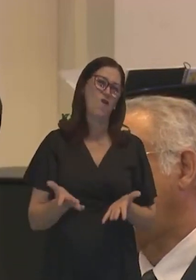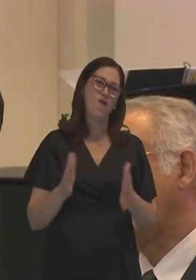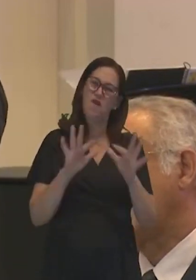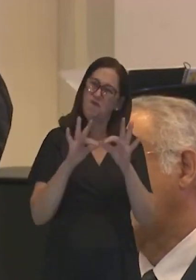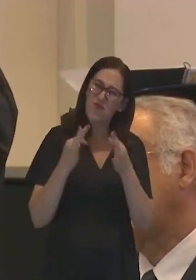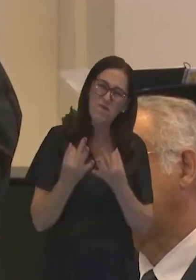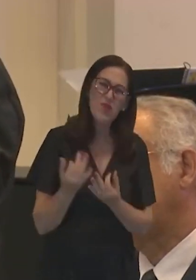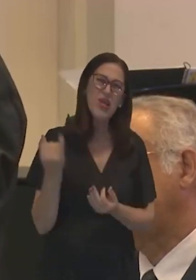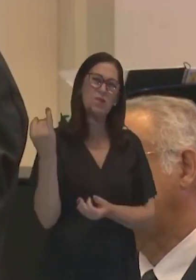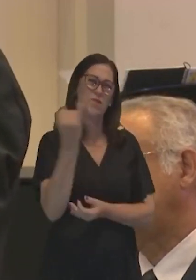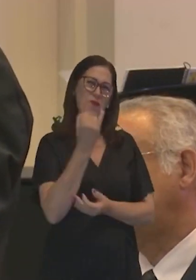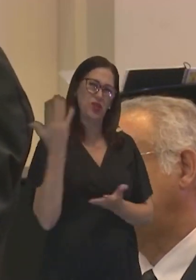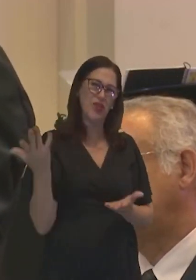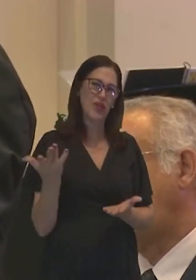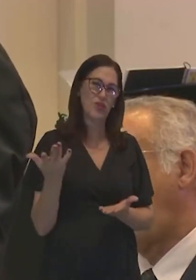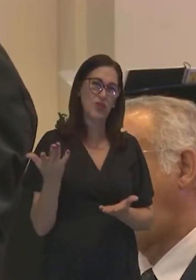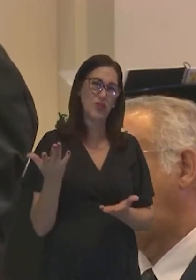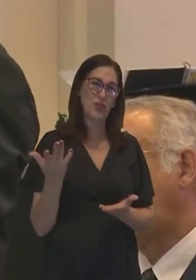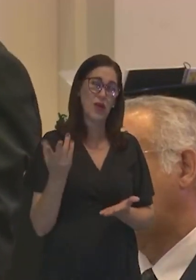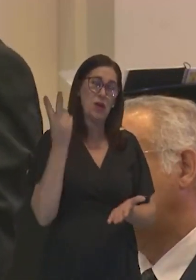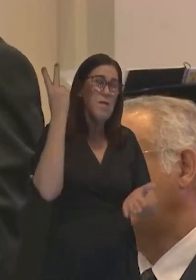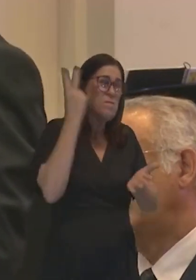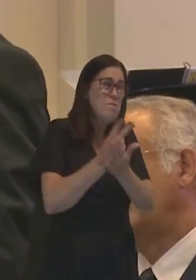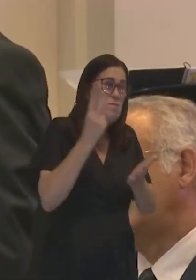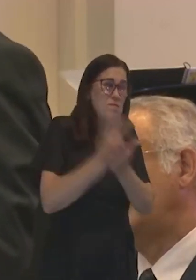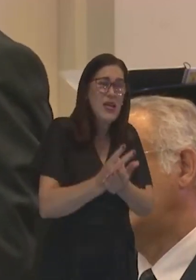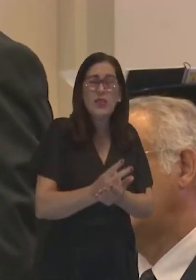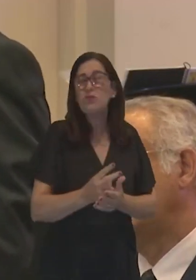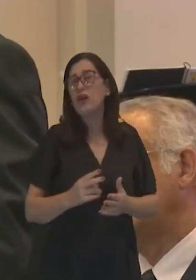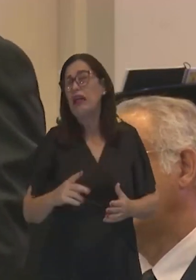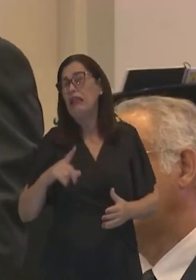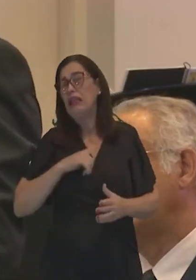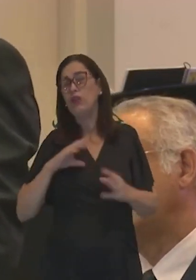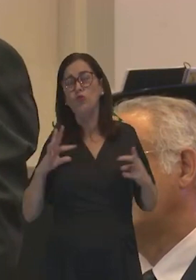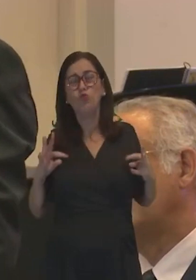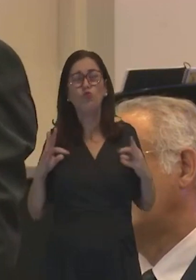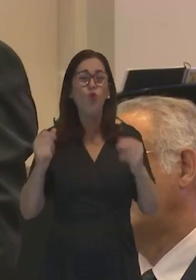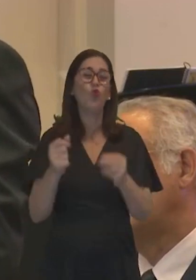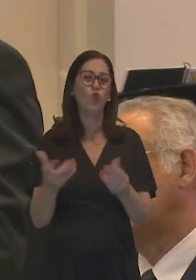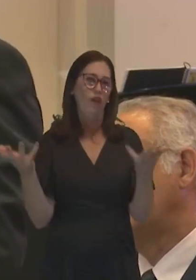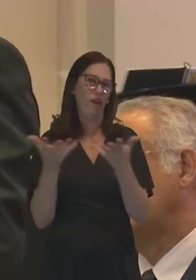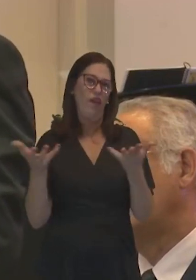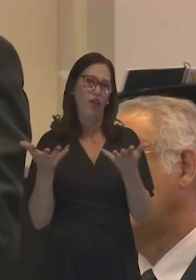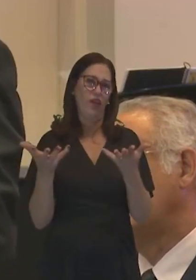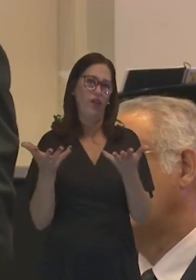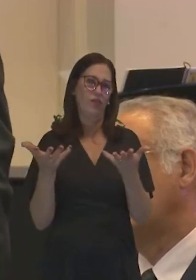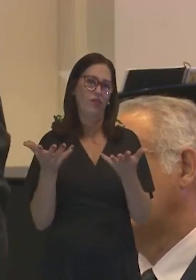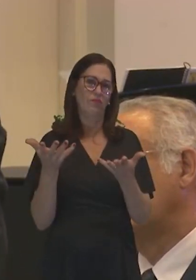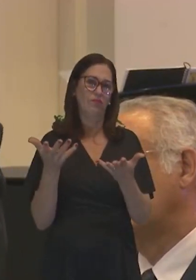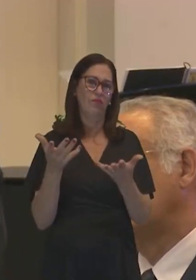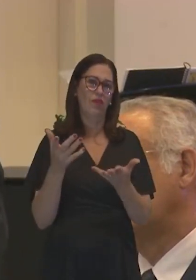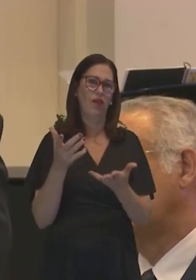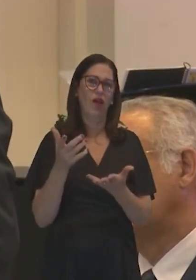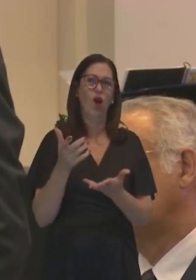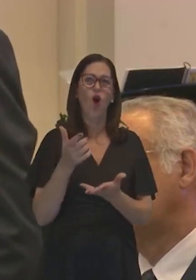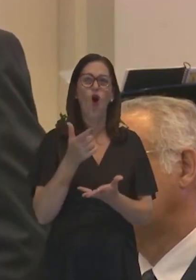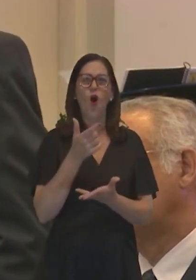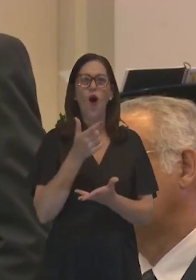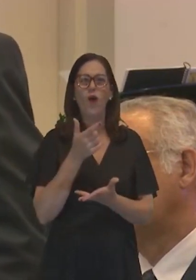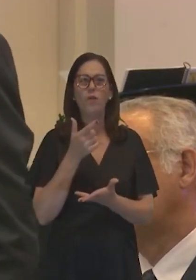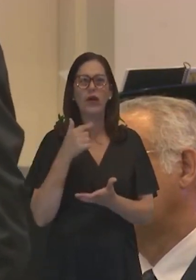tudo quanto lhe possuía, e tão poderoso que era, ele se tornou um homem